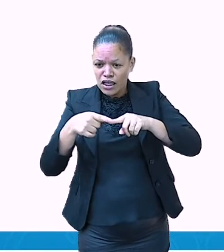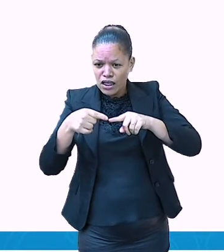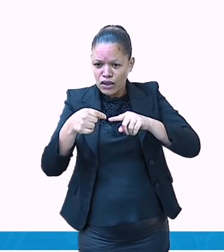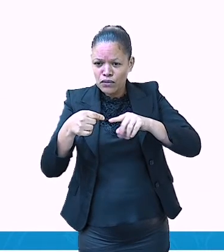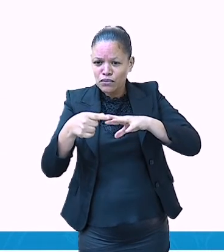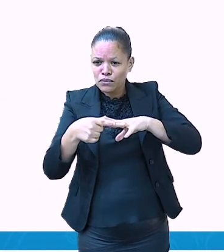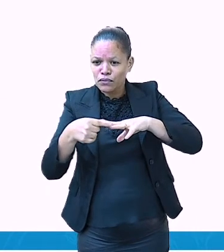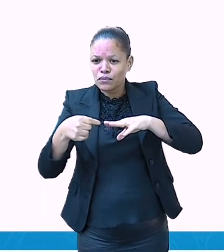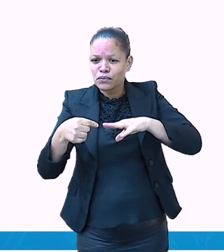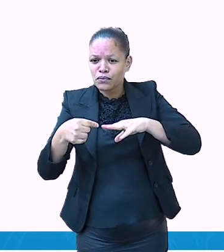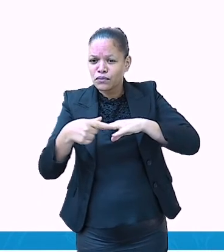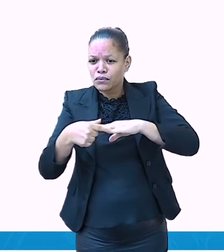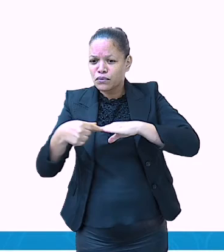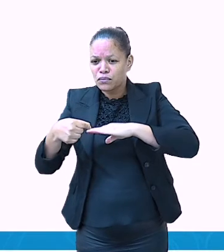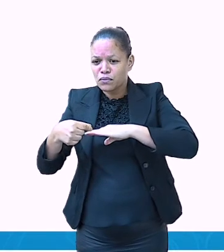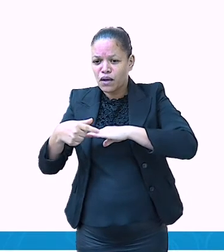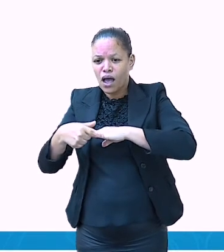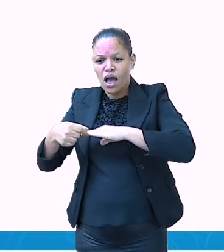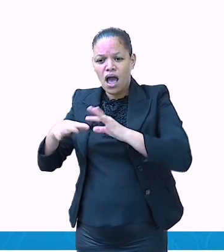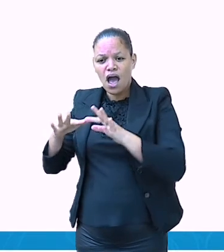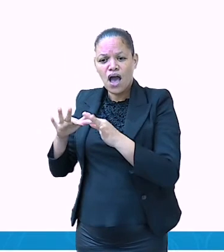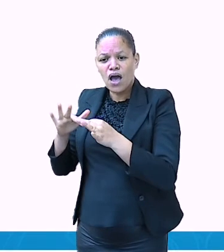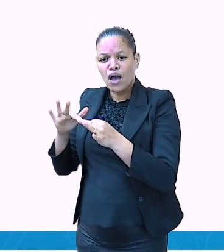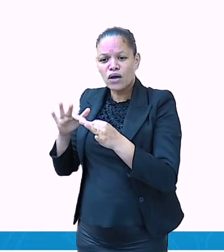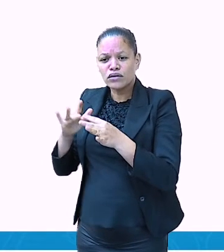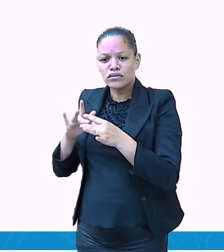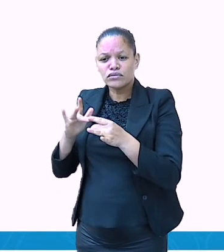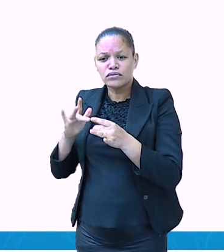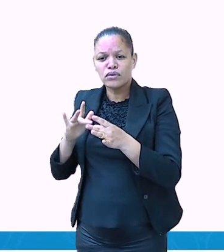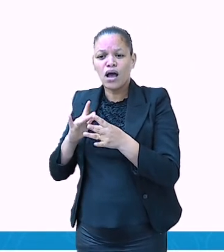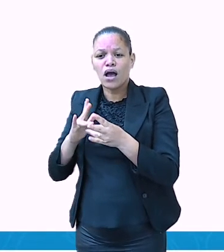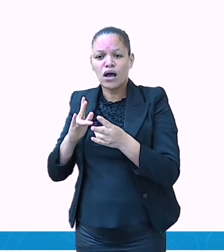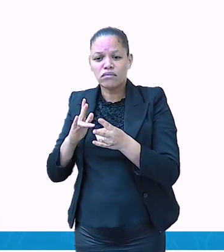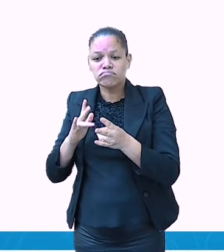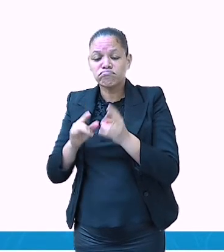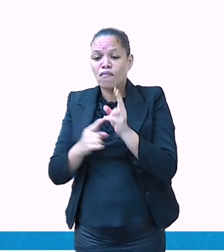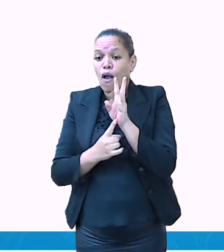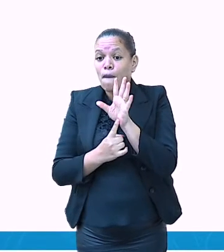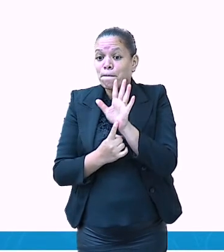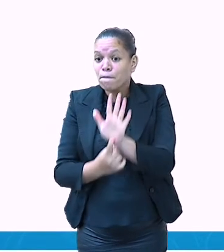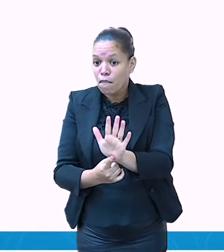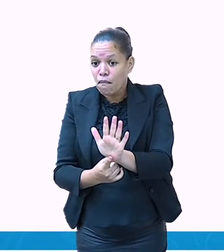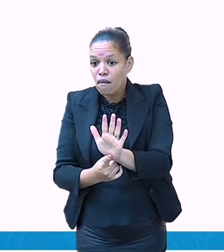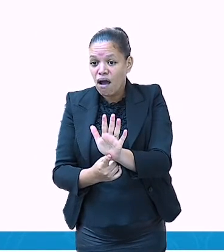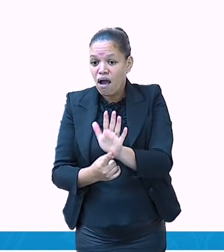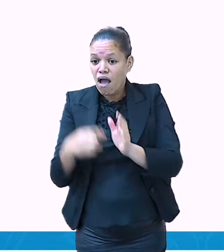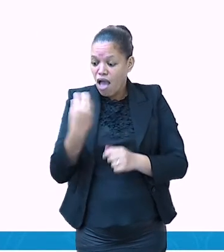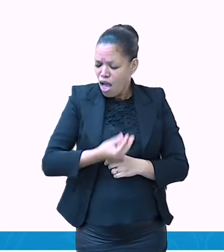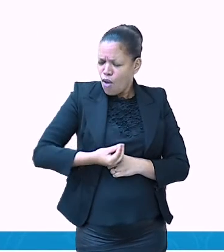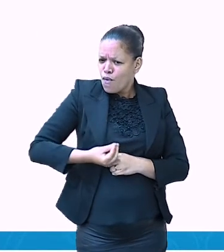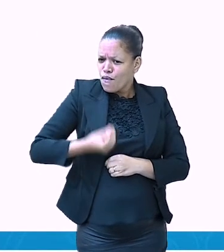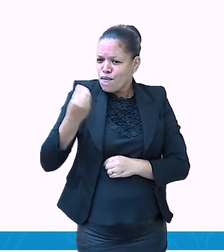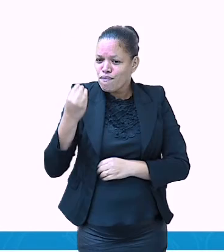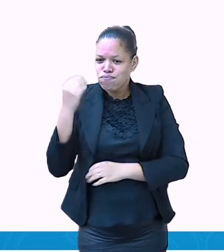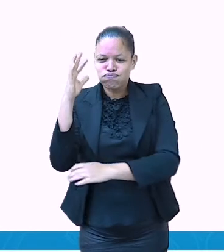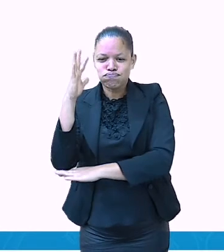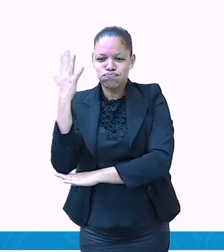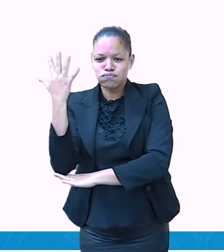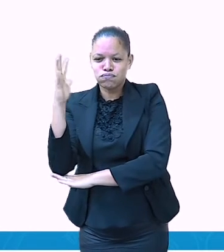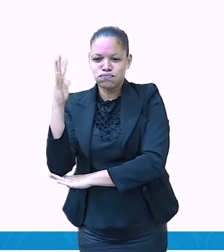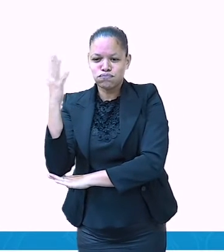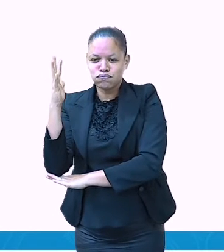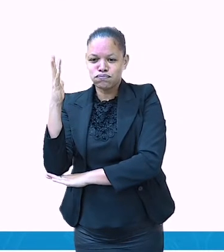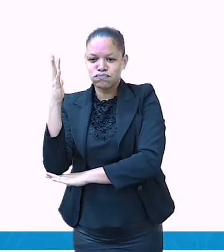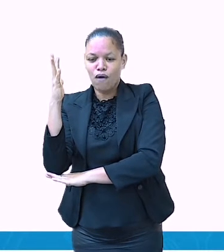tem ventosa. Você sabe por quê? Ela vive em árvores, em folhas. Então, para ela pular e ficar ali,